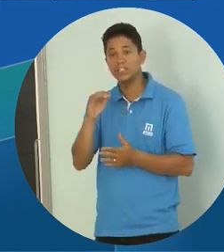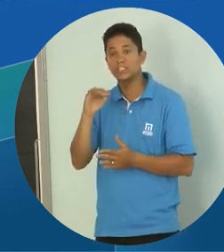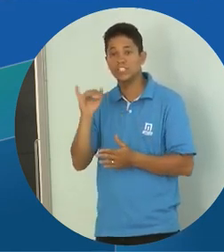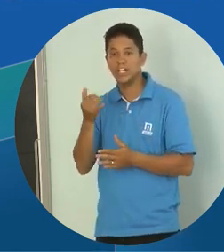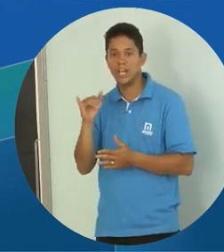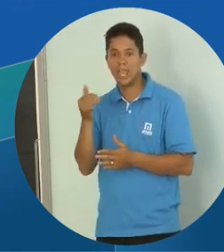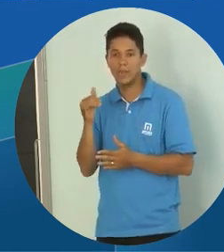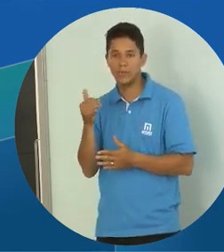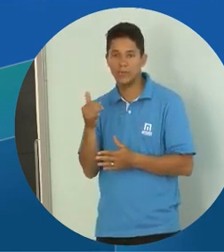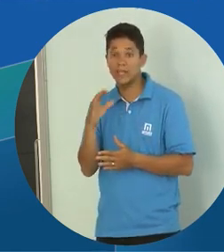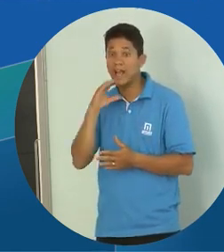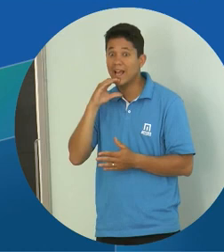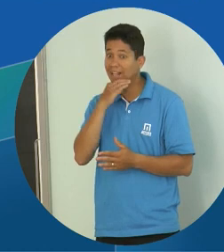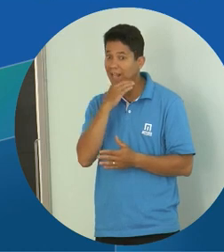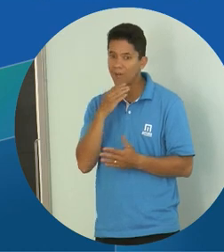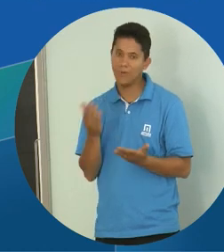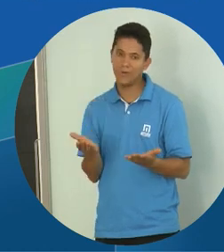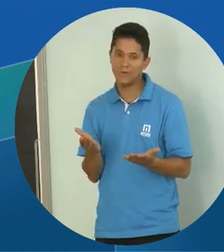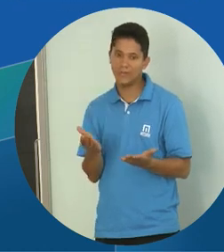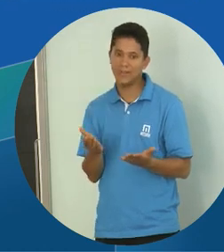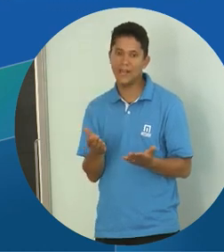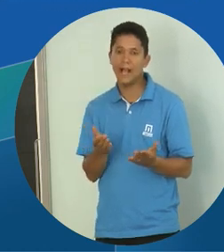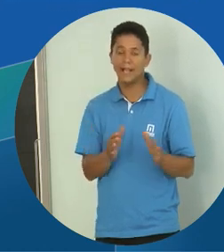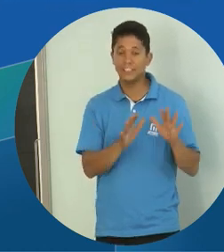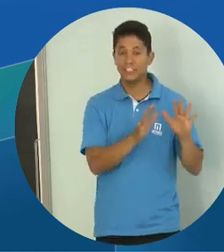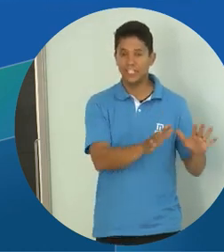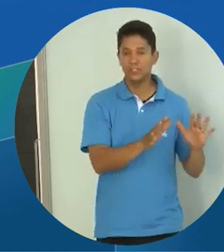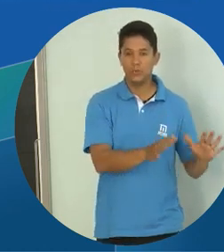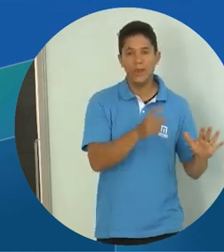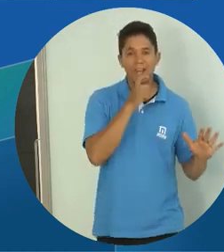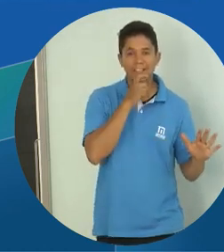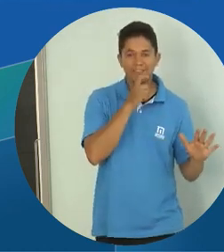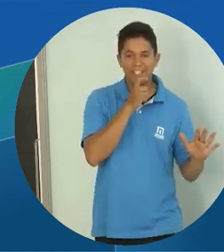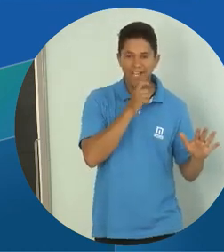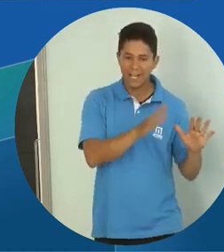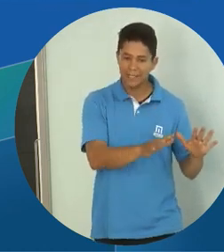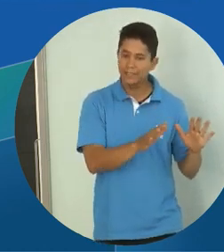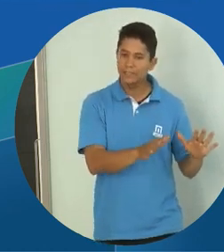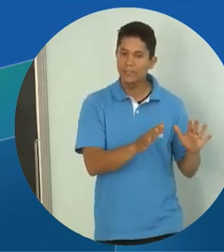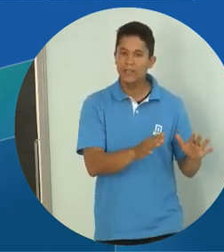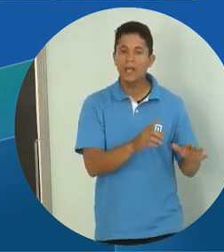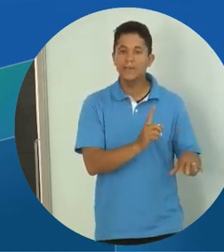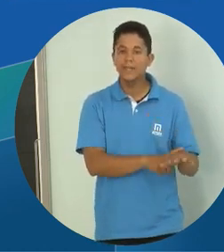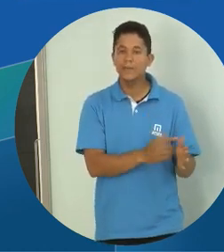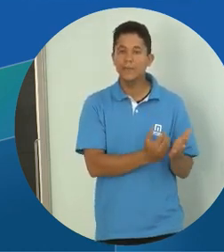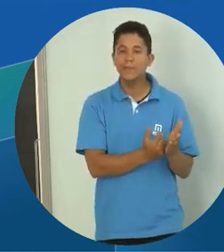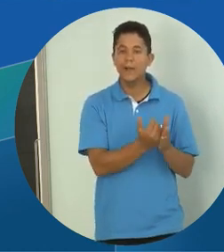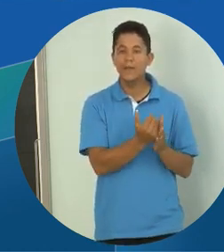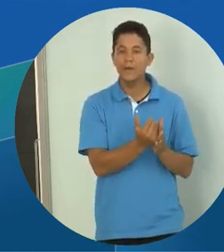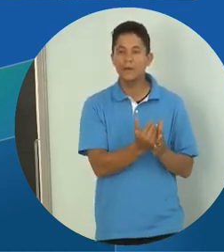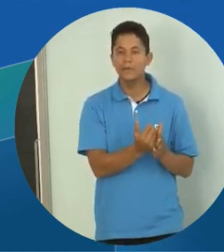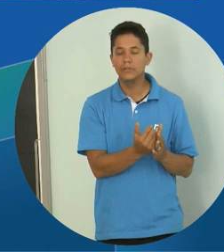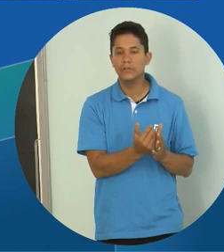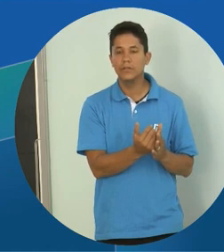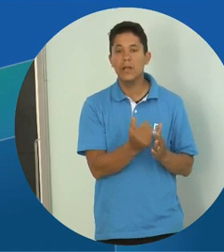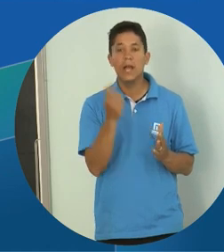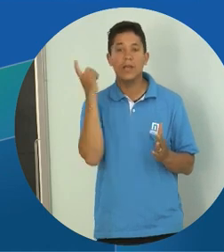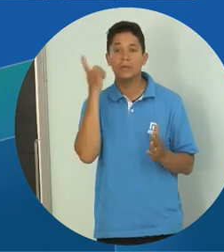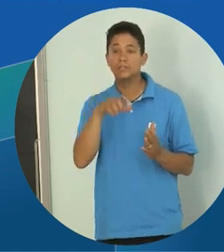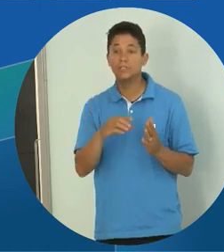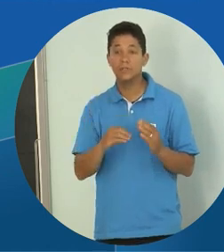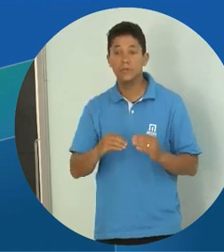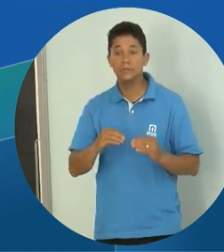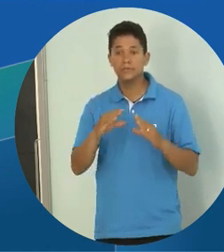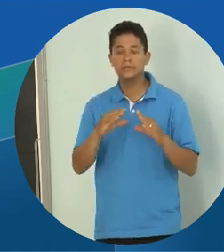Horizonte. A gente conseguiu resfriar o produto, dando um tempo maior para ele. Um tempo de reação que normalmente é de 7 a 8 minutos, conseguiu atingir 22,